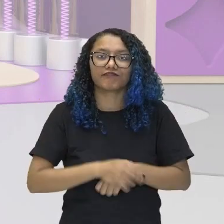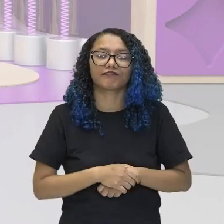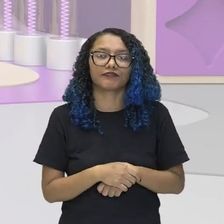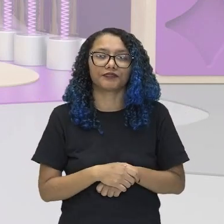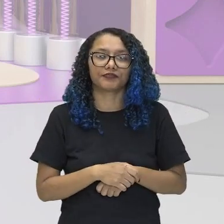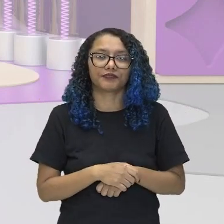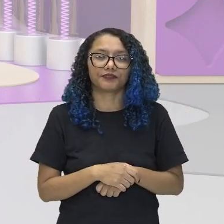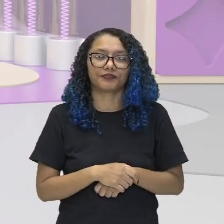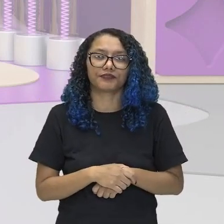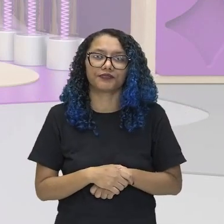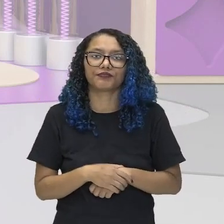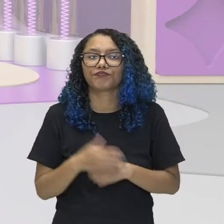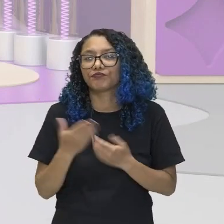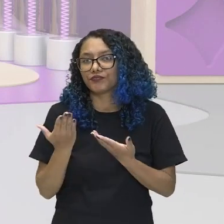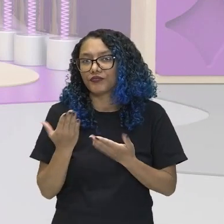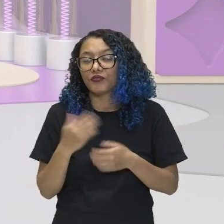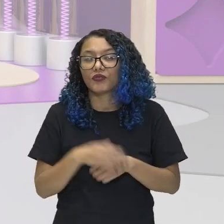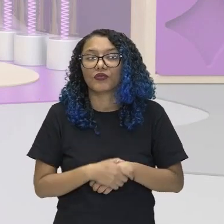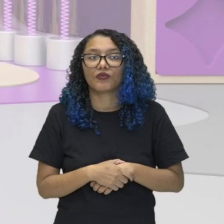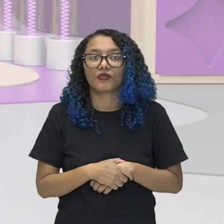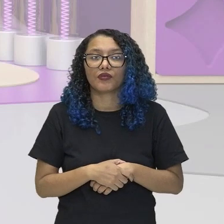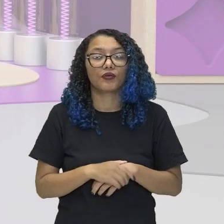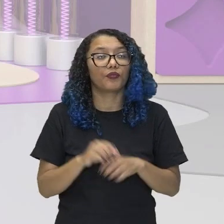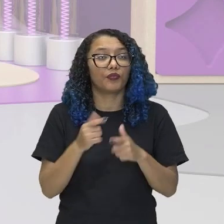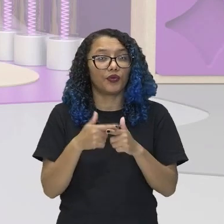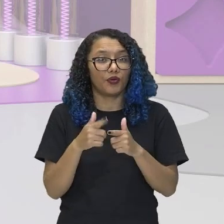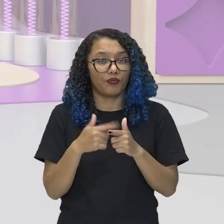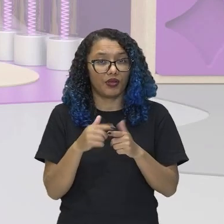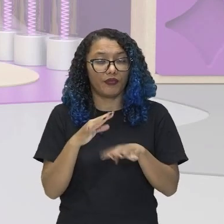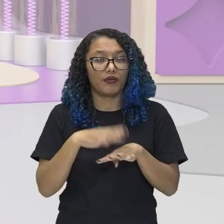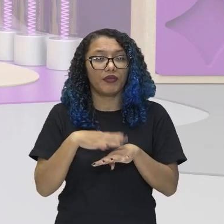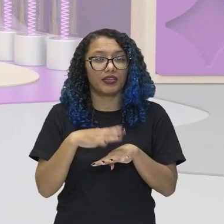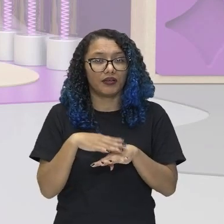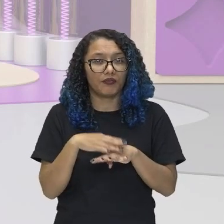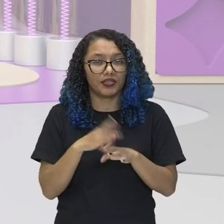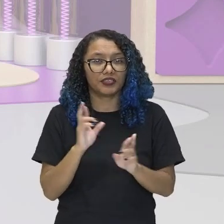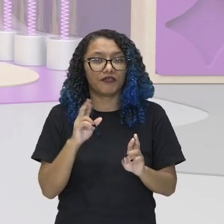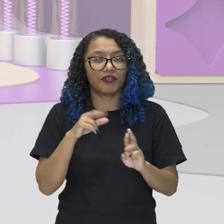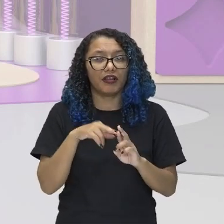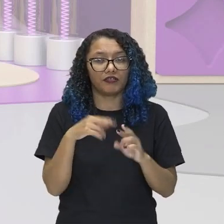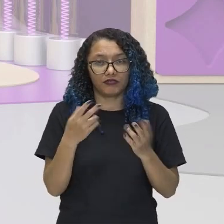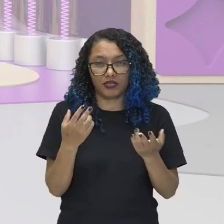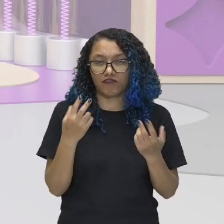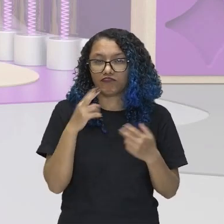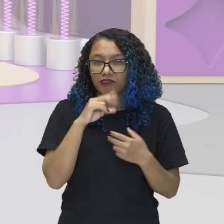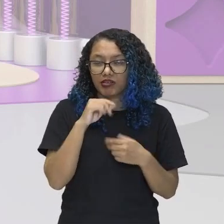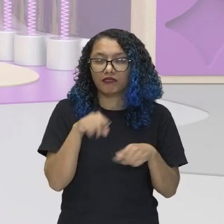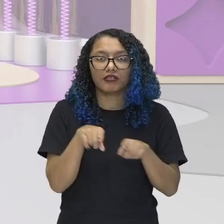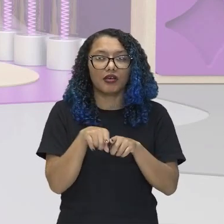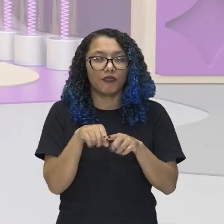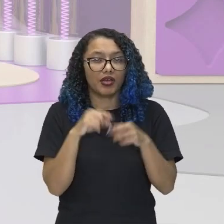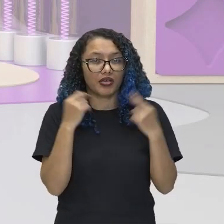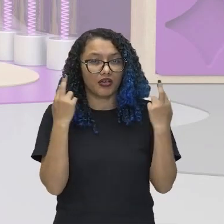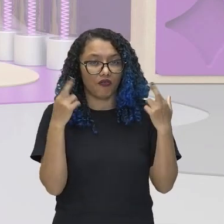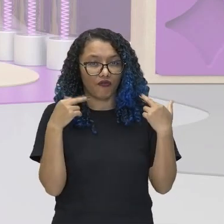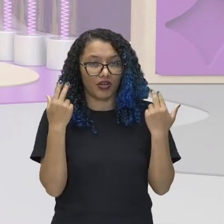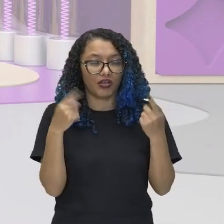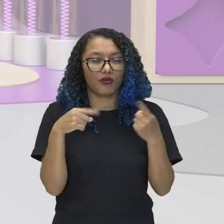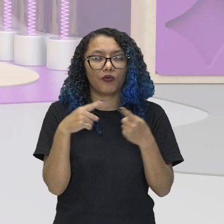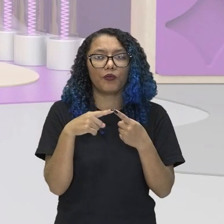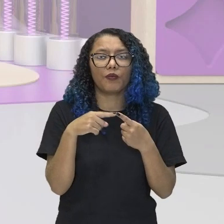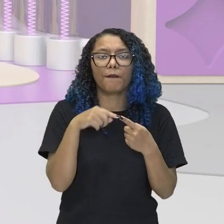essa situação problema em relação a patos e ovelhas. Lembrando que patos, eles